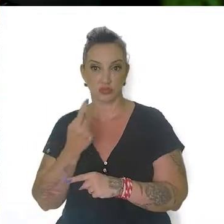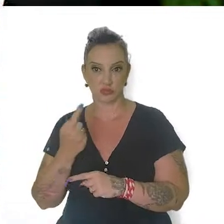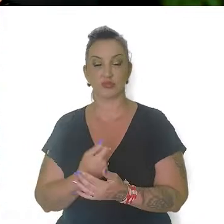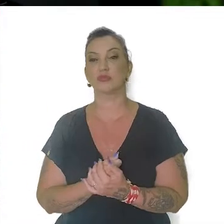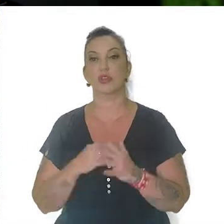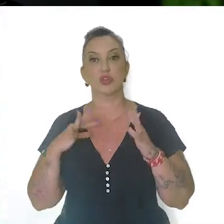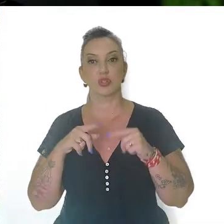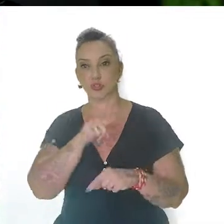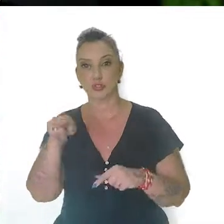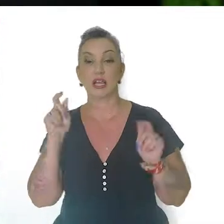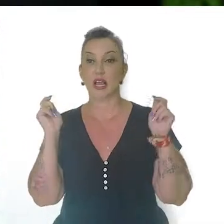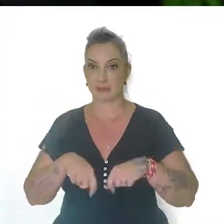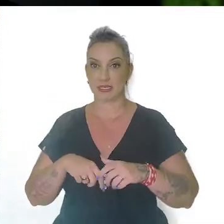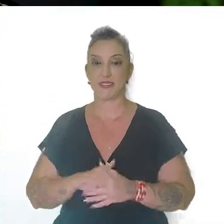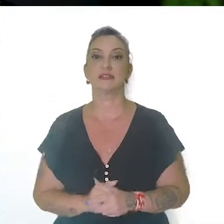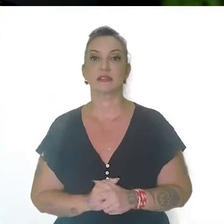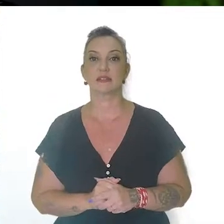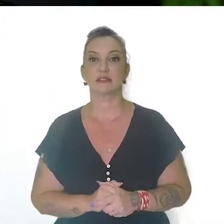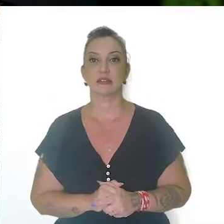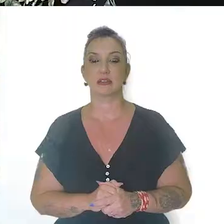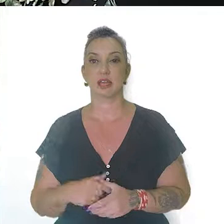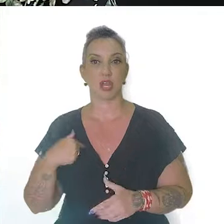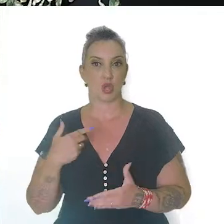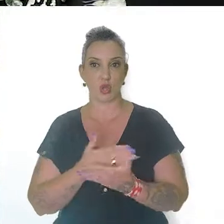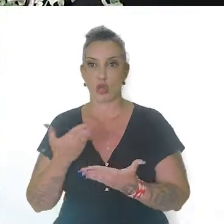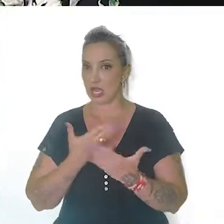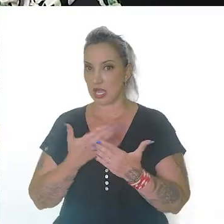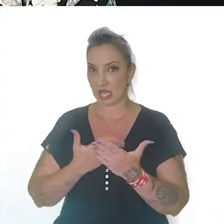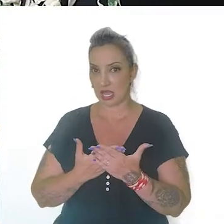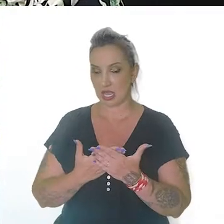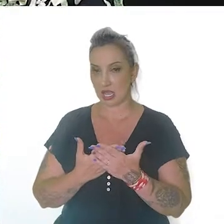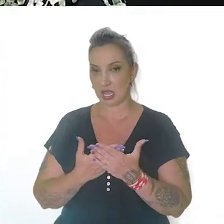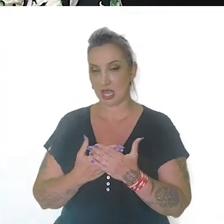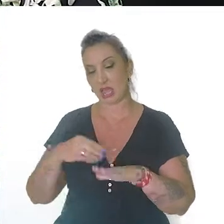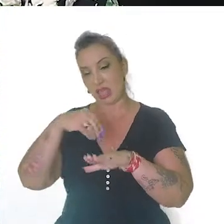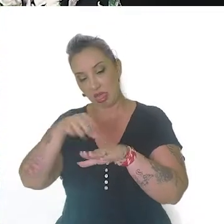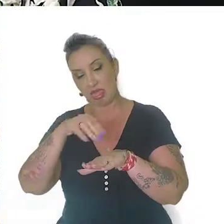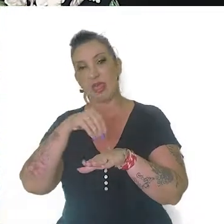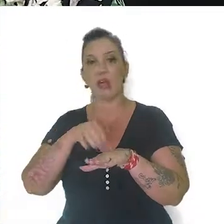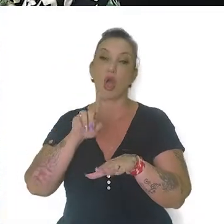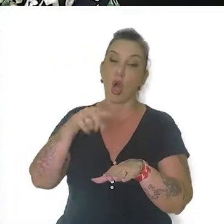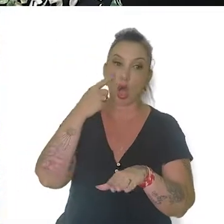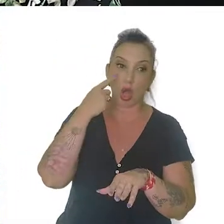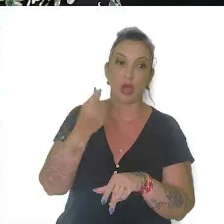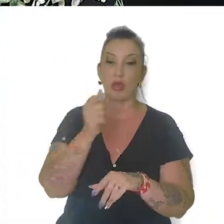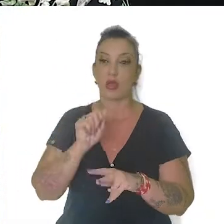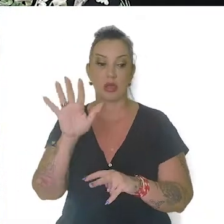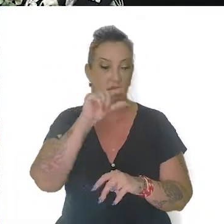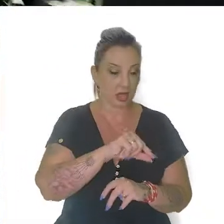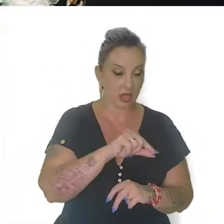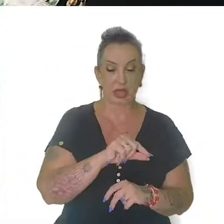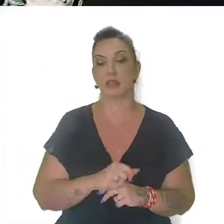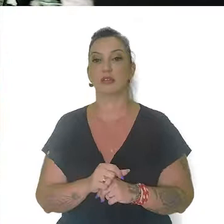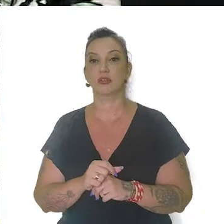filho sozinha à base disso, todas vocês são capazes. Eu não vou começar a minha aula dando para vocês, falando, olha,